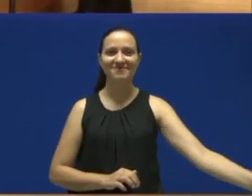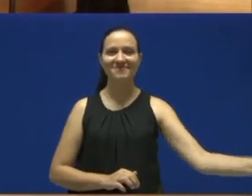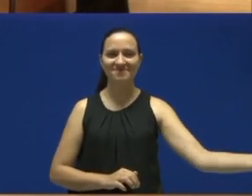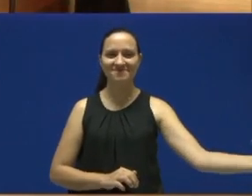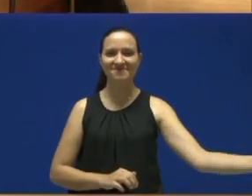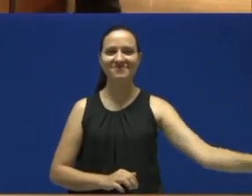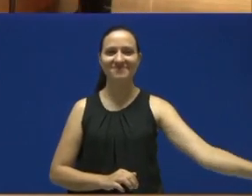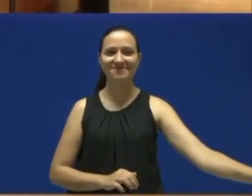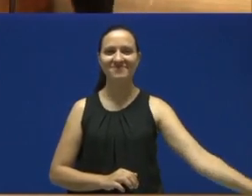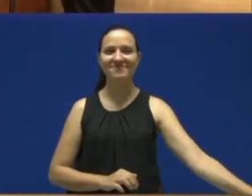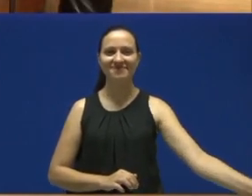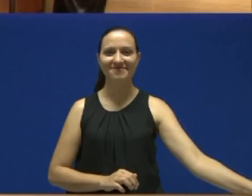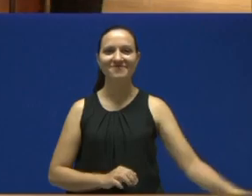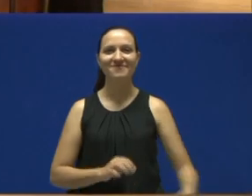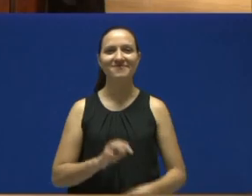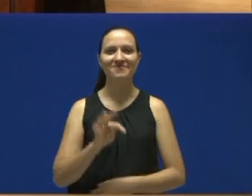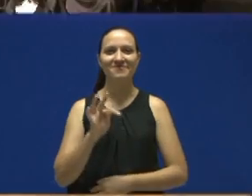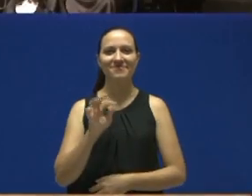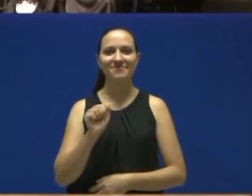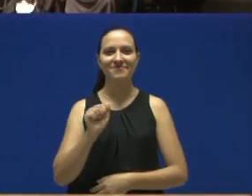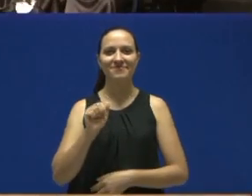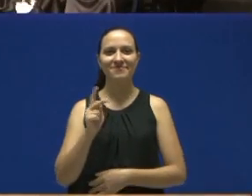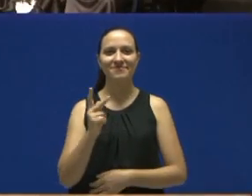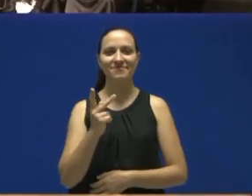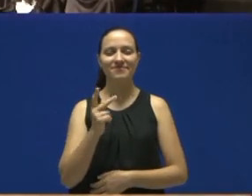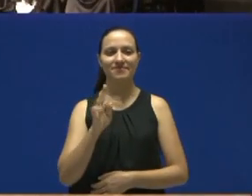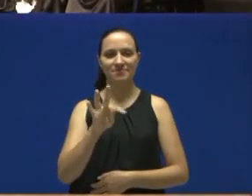aimar azevedo marques